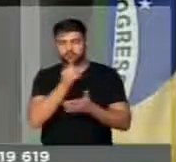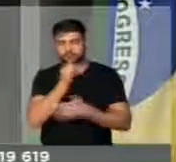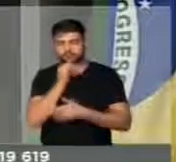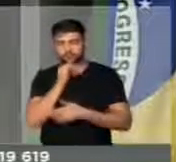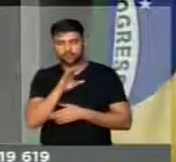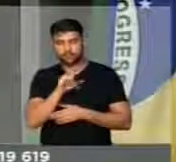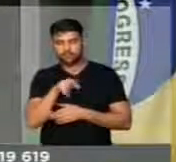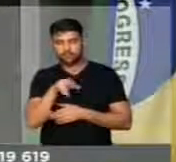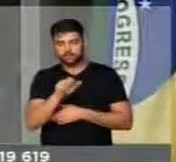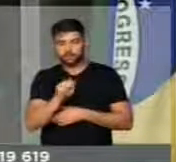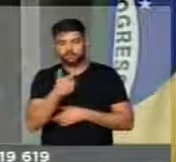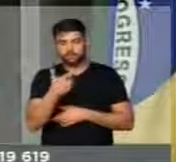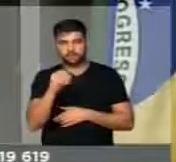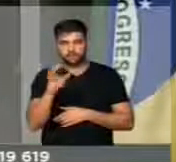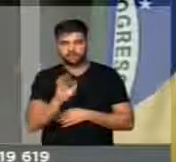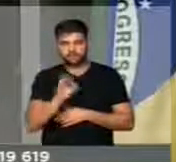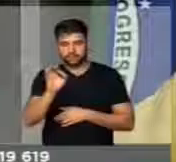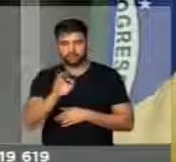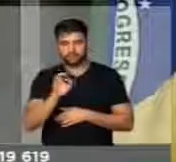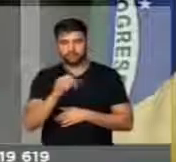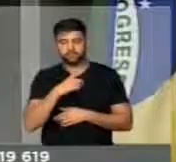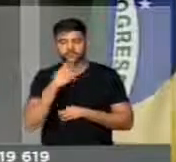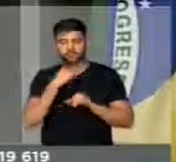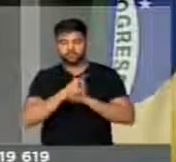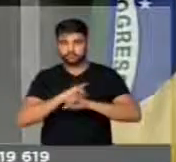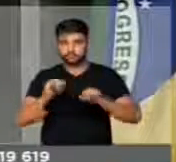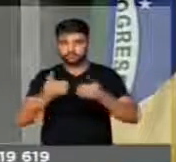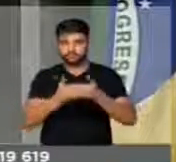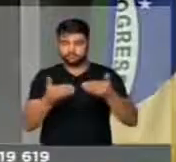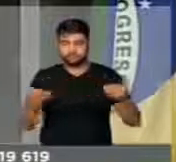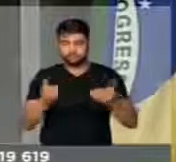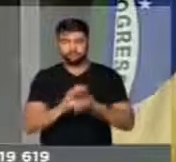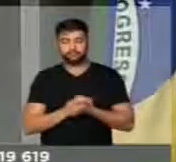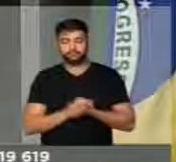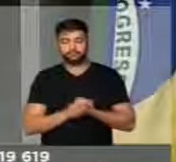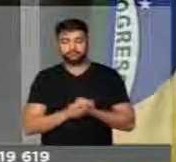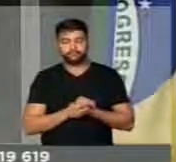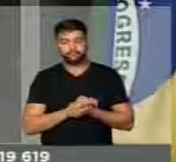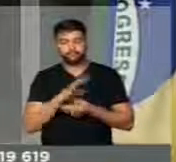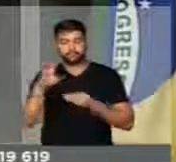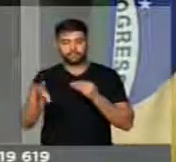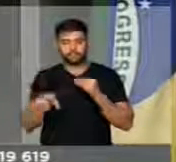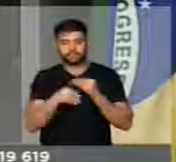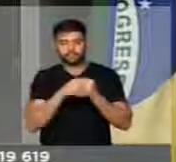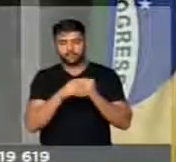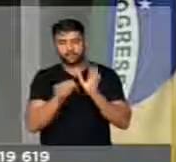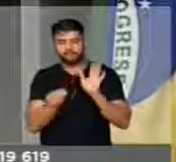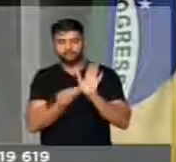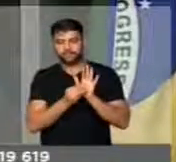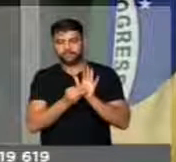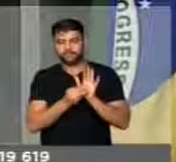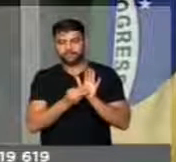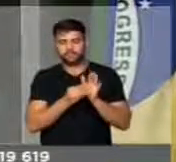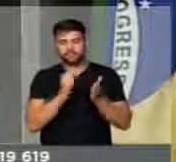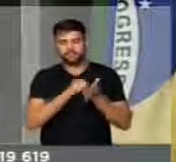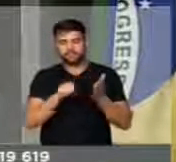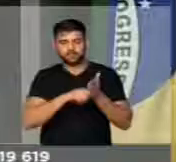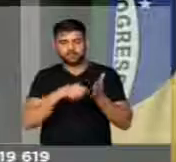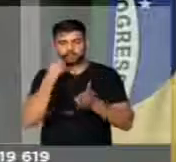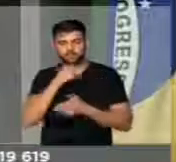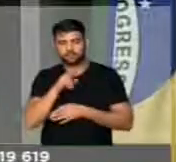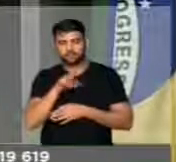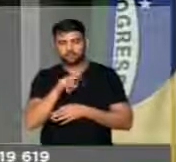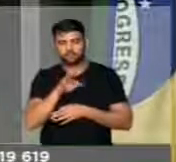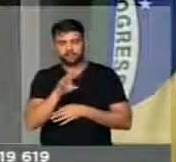da CVM para 20%. Quero destacar aqui a incorporação da emenda de autoria do